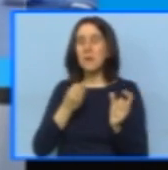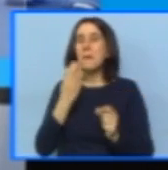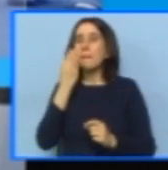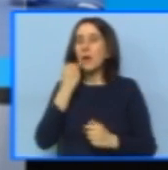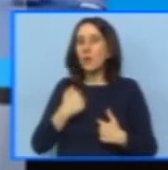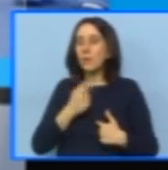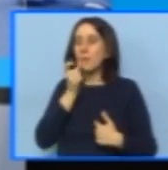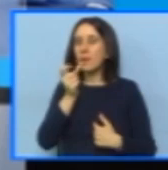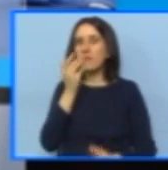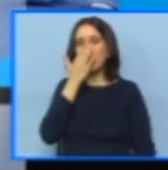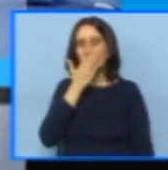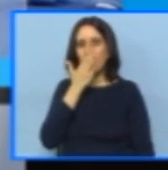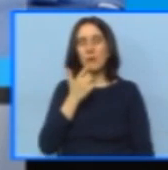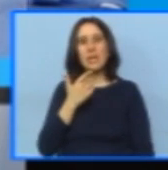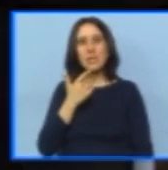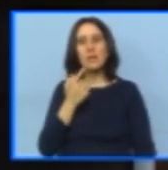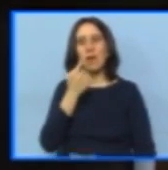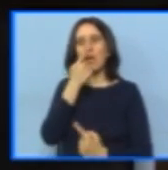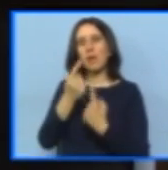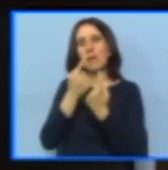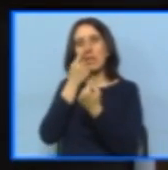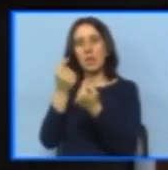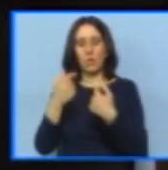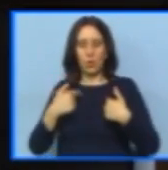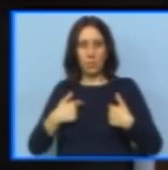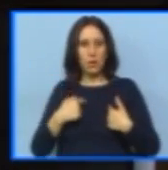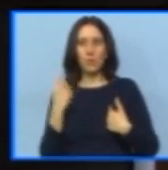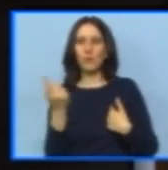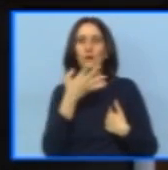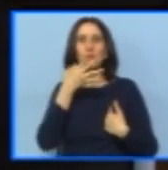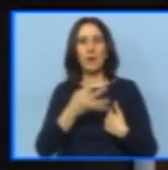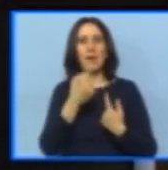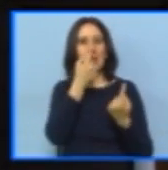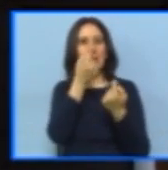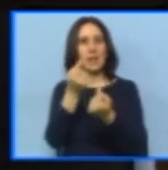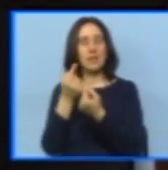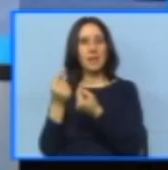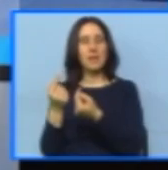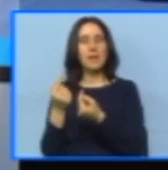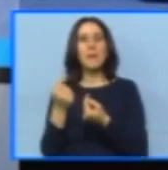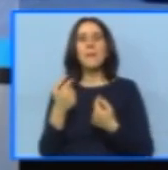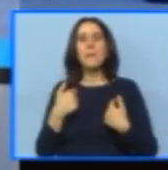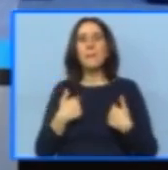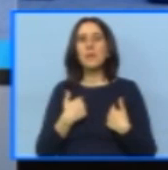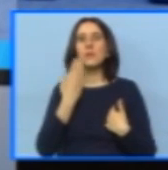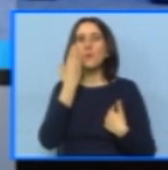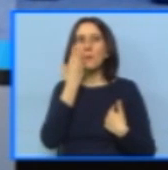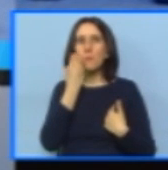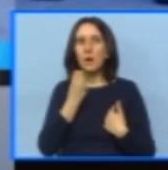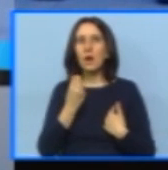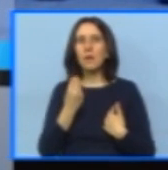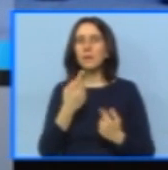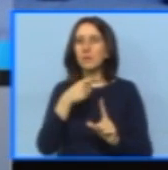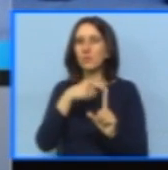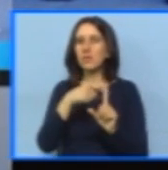E gêmeo significa que ele é parecido com alguém, ele é parecido comigo, ele é parecido com todos nós. Mas eu acho que é preciso tirar um partido